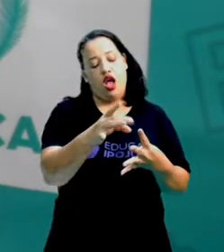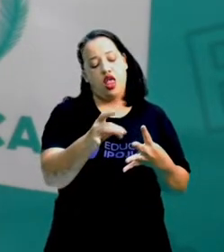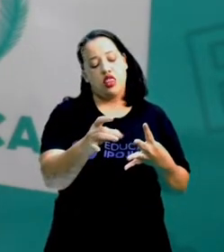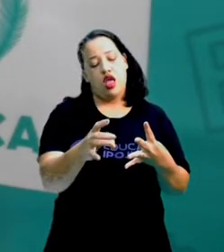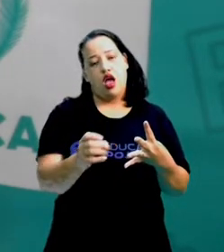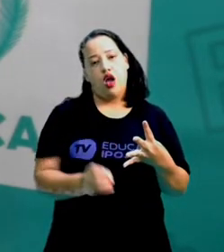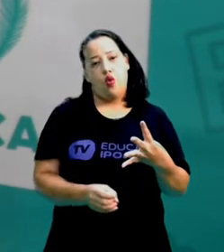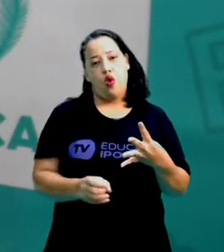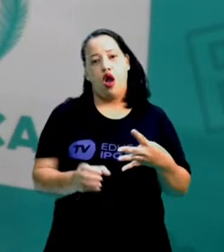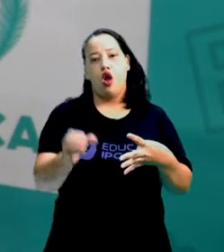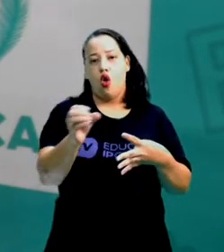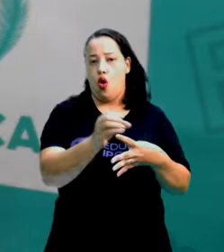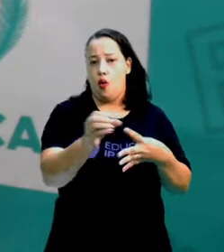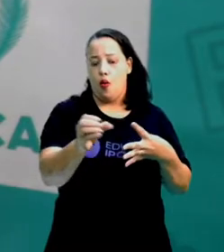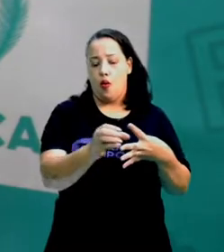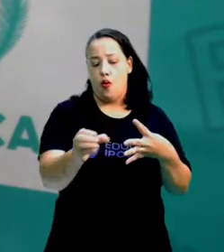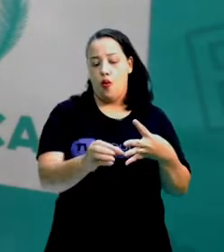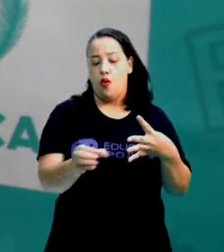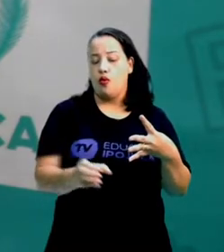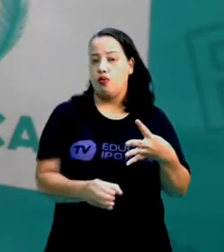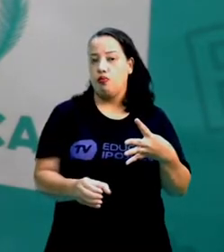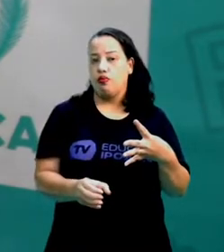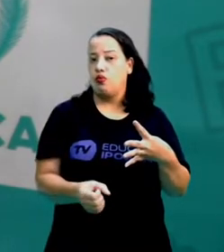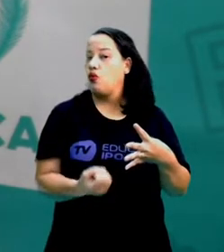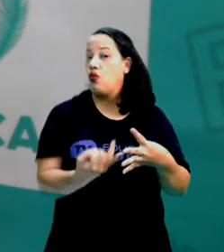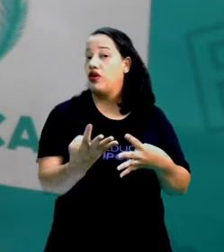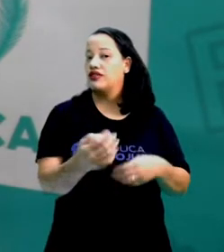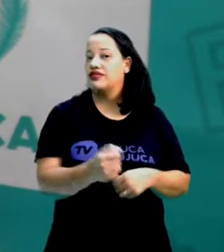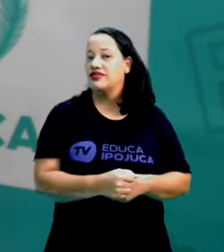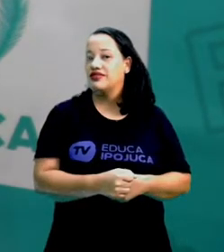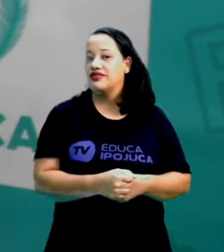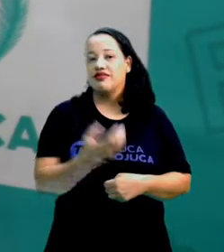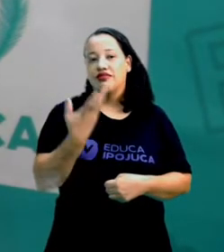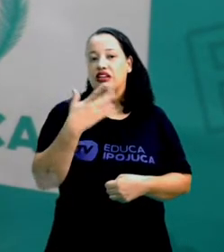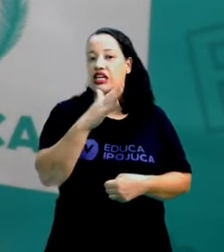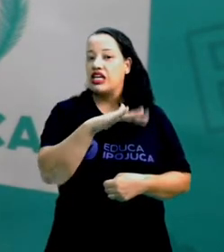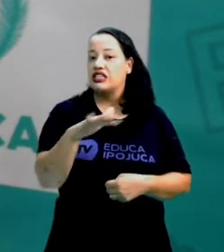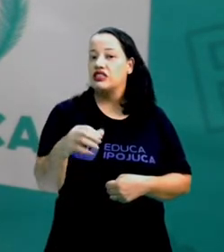o seu copo? Nós temos quantas crianças aqui?